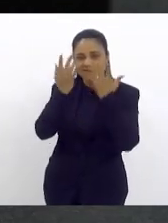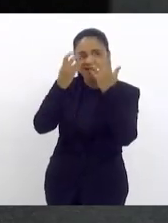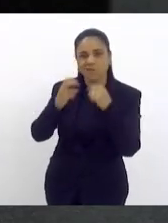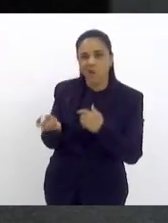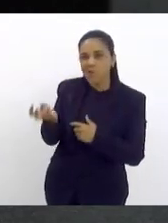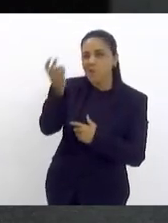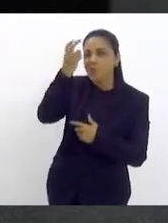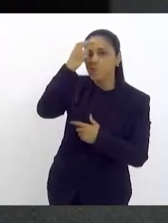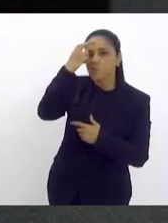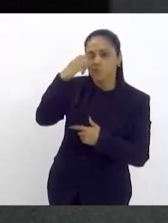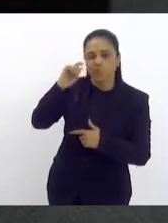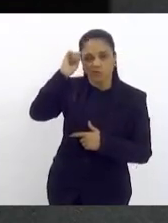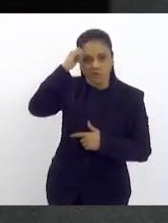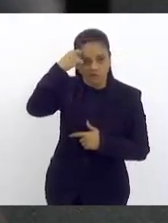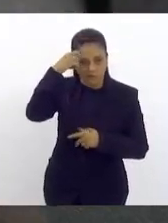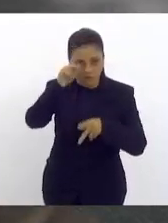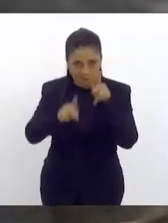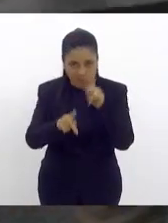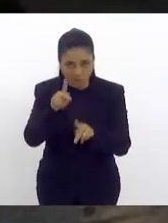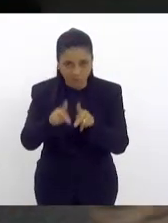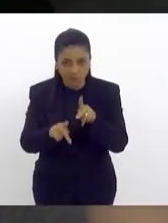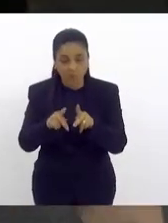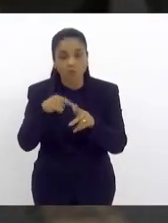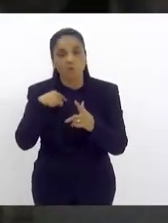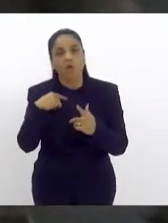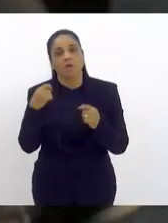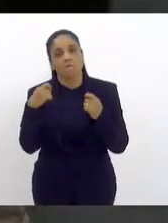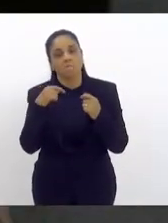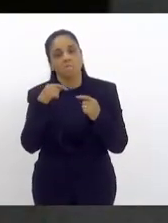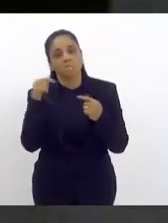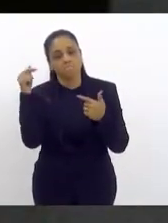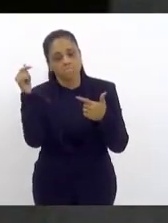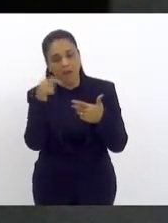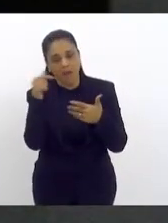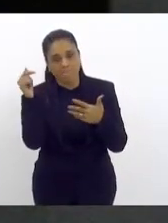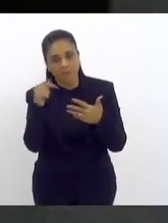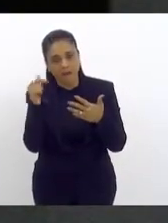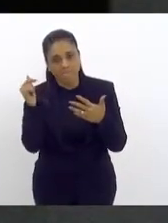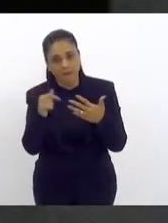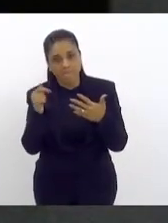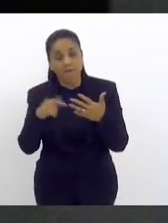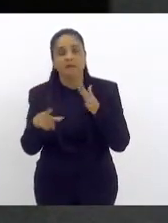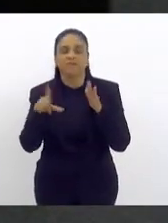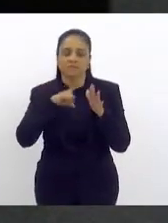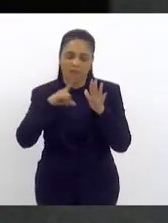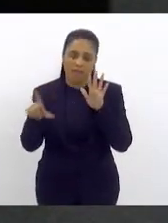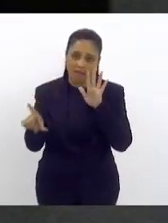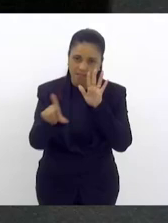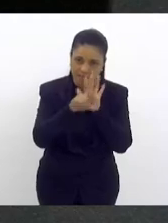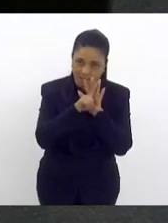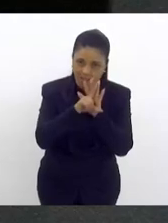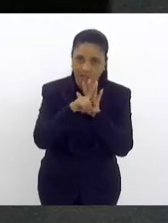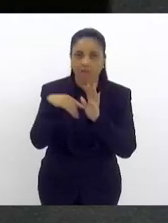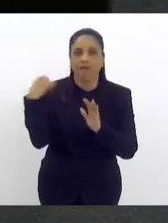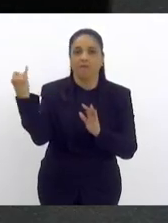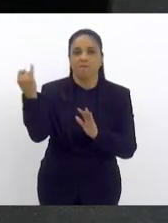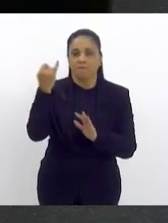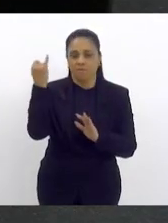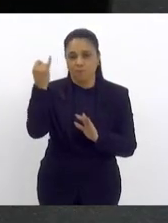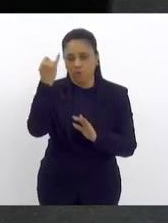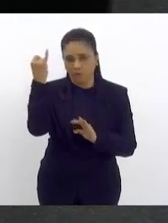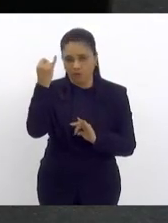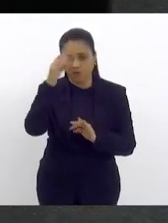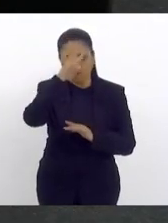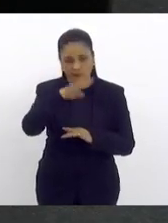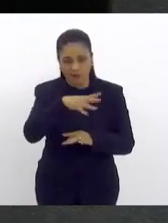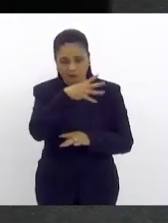cultura Então eu queria muito poder pontuar porque nós temos essa lei que é uma lei importante que coloca no